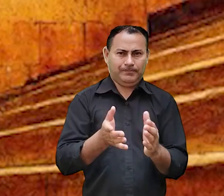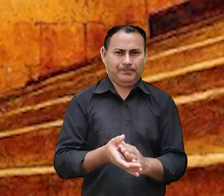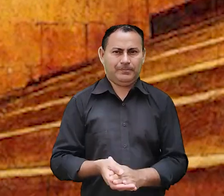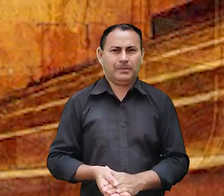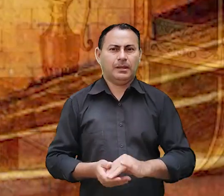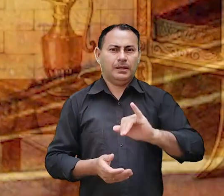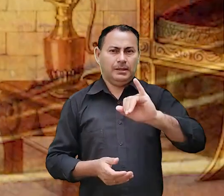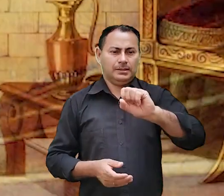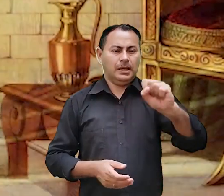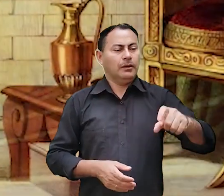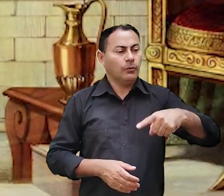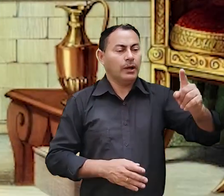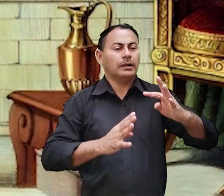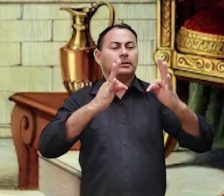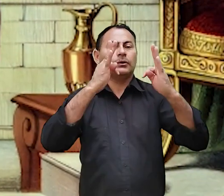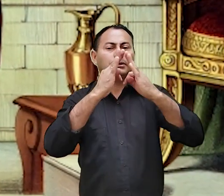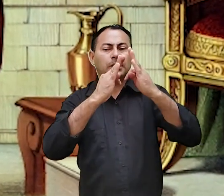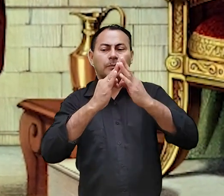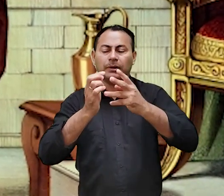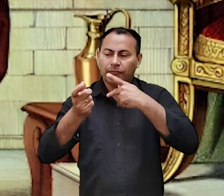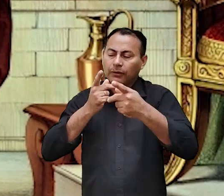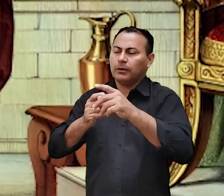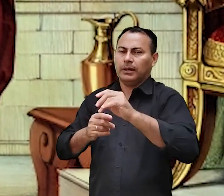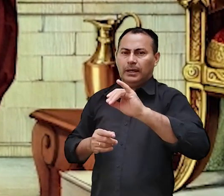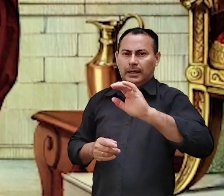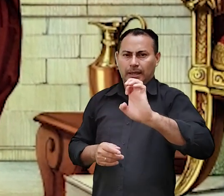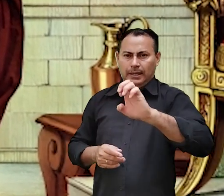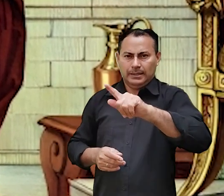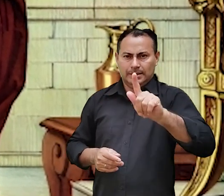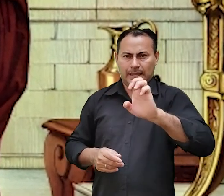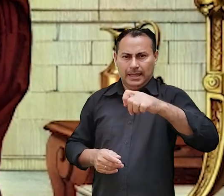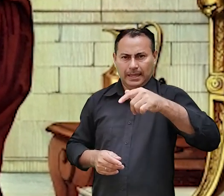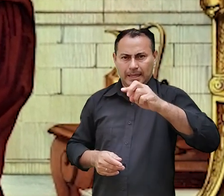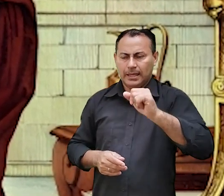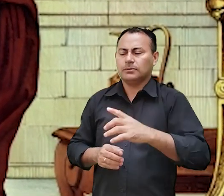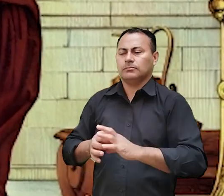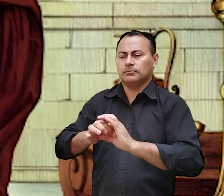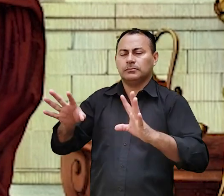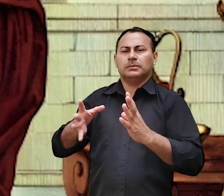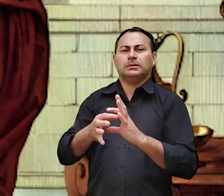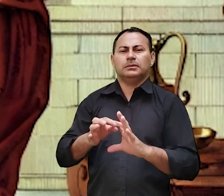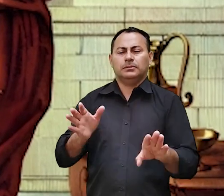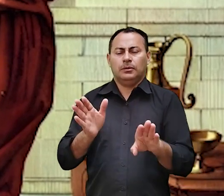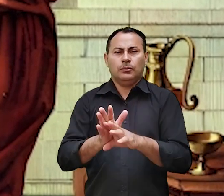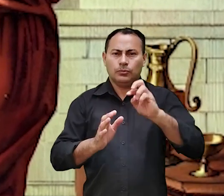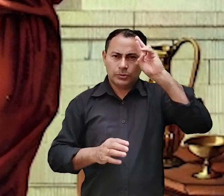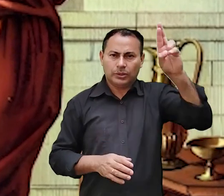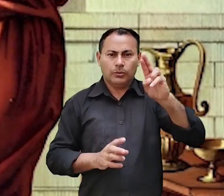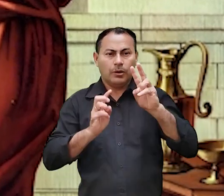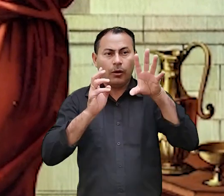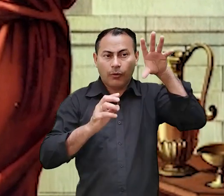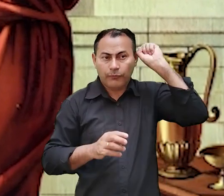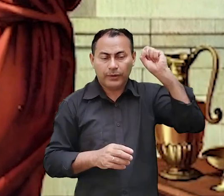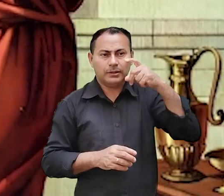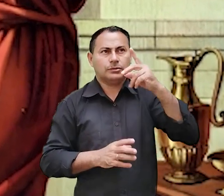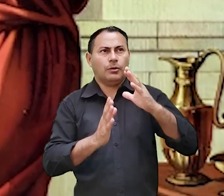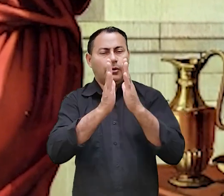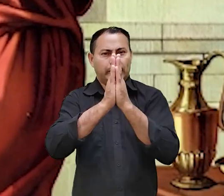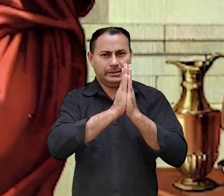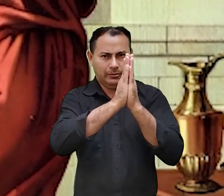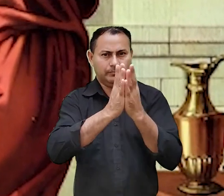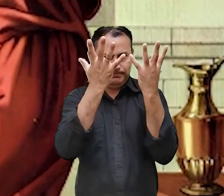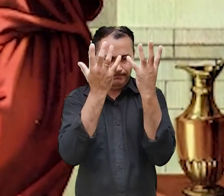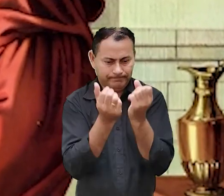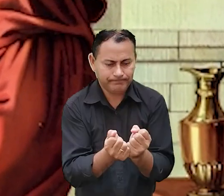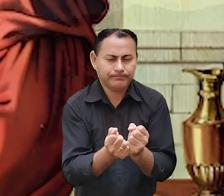revelação Isaías foi até o templo e disse a Ezequias que o livramento chegaria porque o Senhor havia ouvido sua